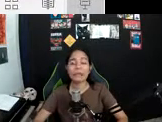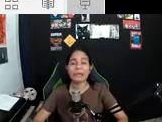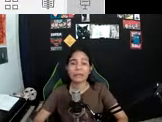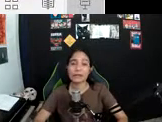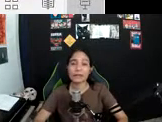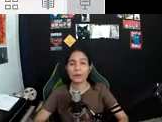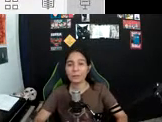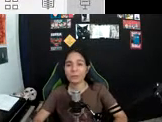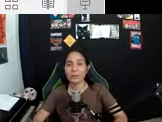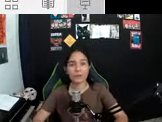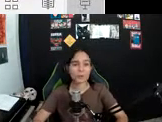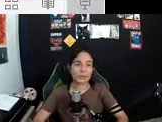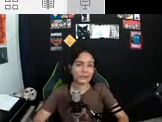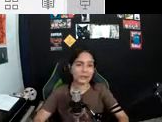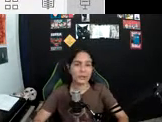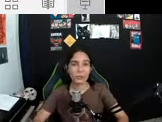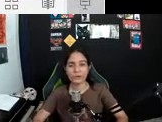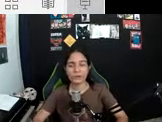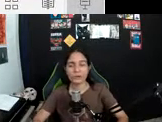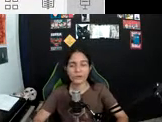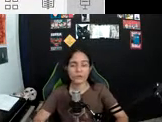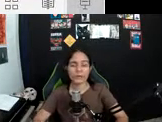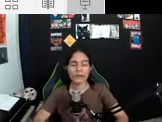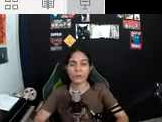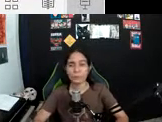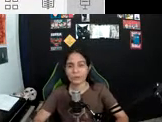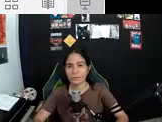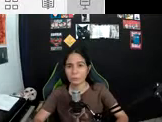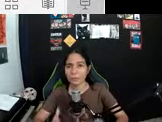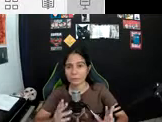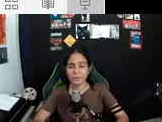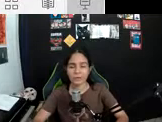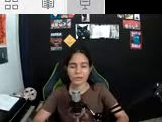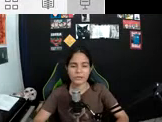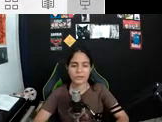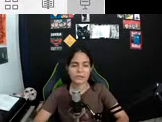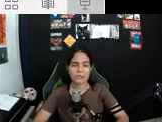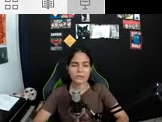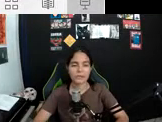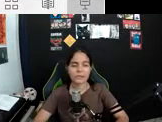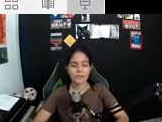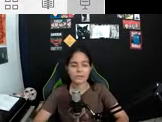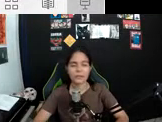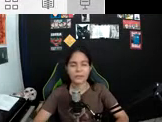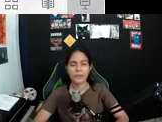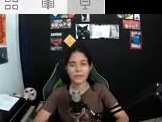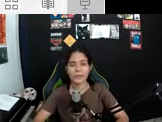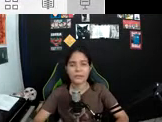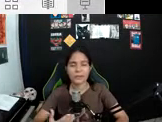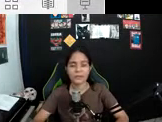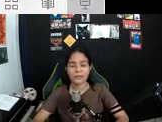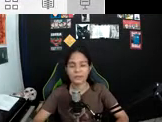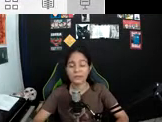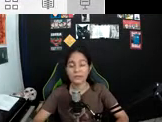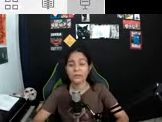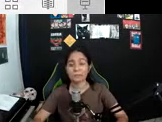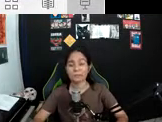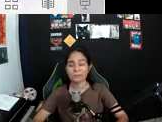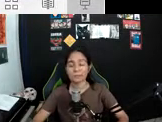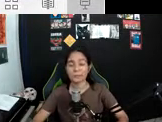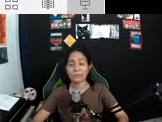profissões que em alguns países podem existir, outros não, né, como, por exemplo, paramédico, que a gente citou na outra aula, né, que tem lá nos